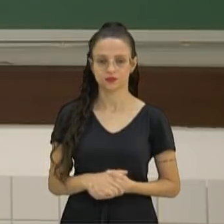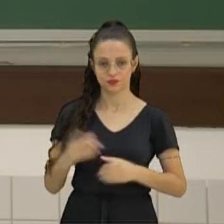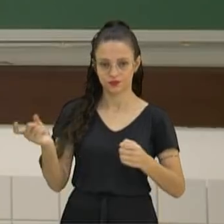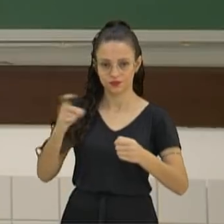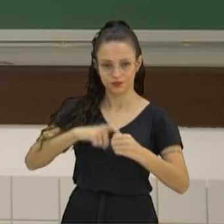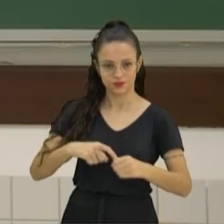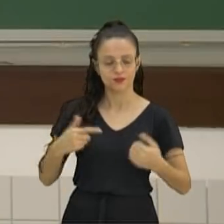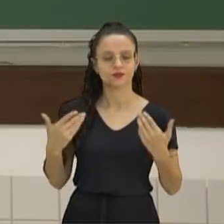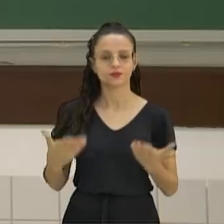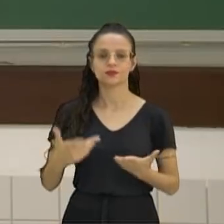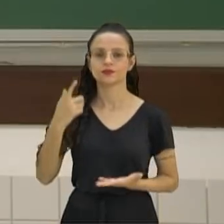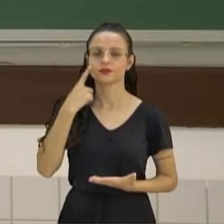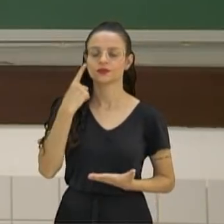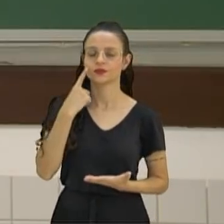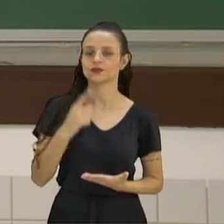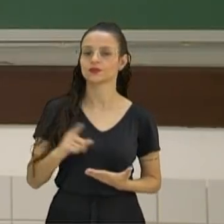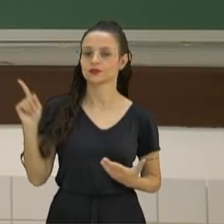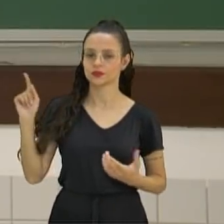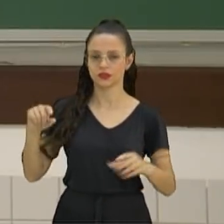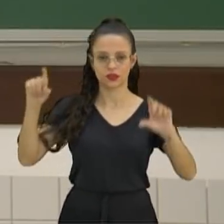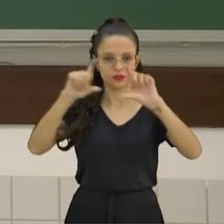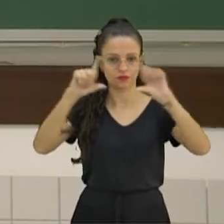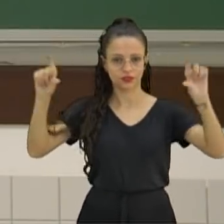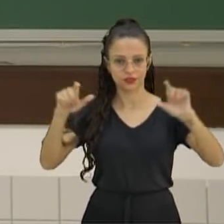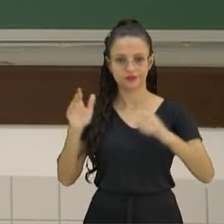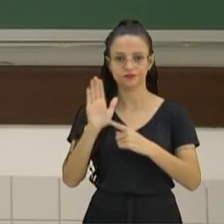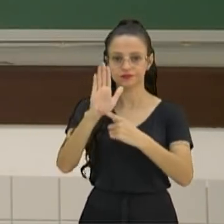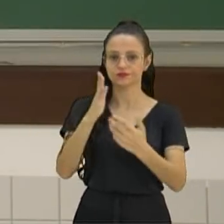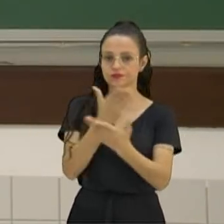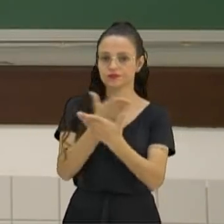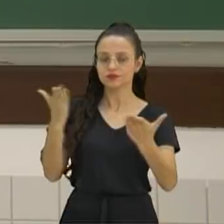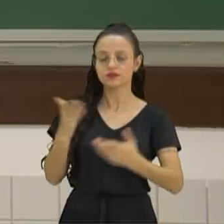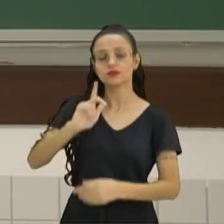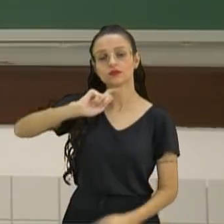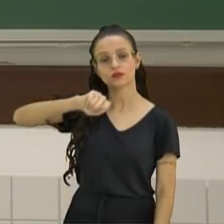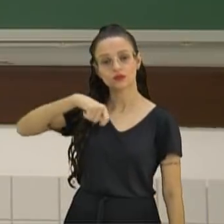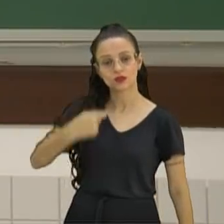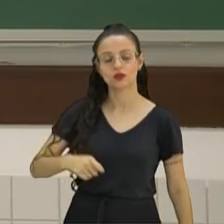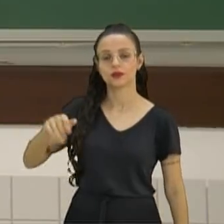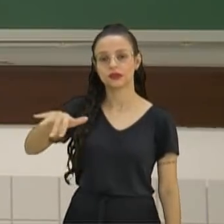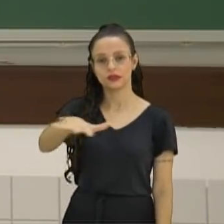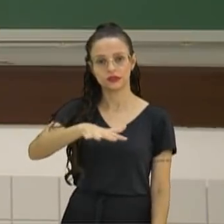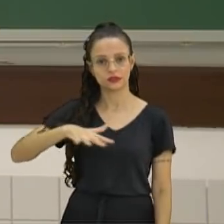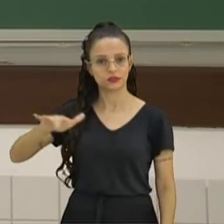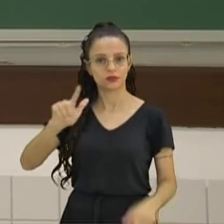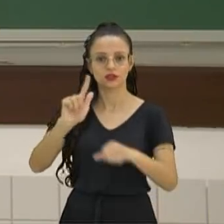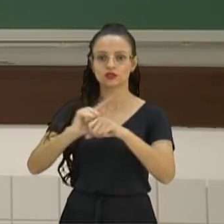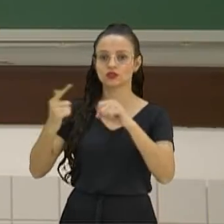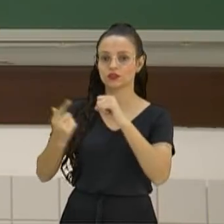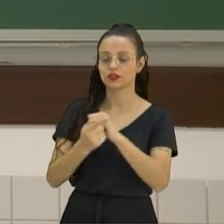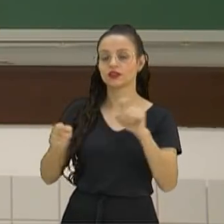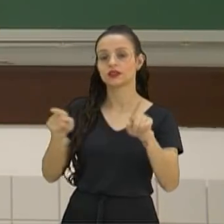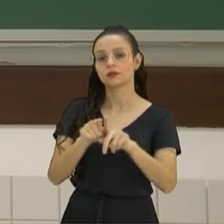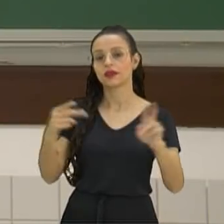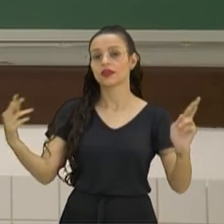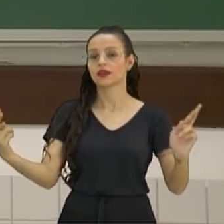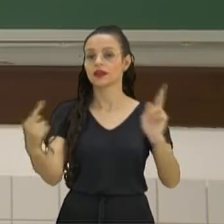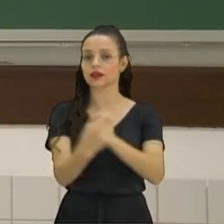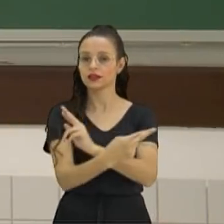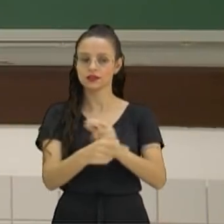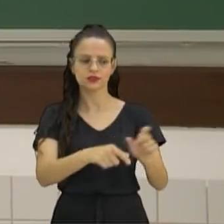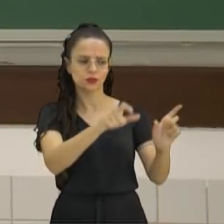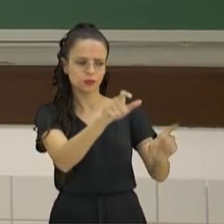Voltamos então ali com uma afirmação que eu deixei para vocês sobre o espaço geográfico e essa relação do homem com